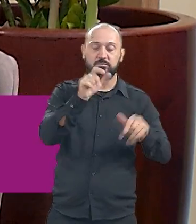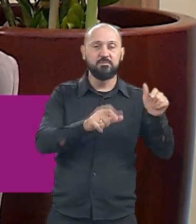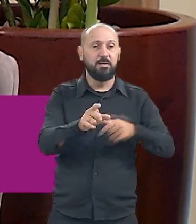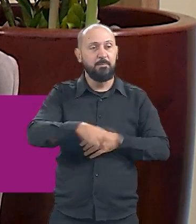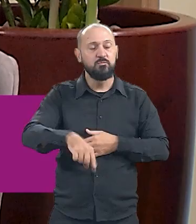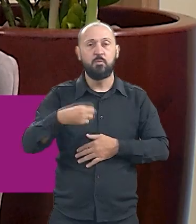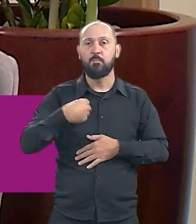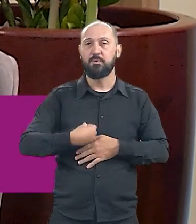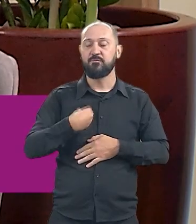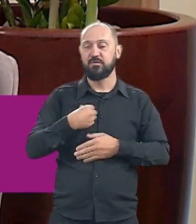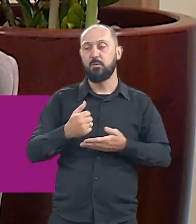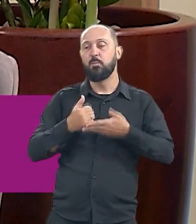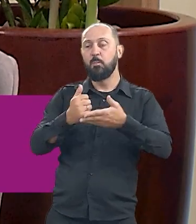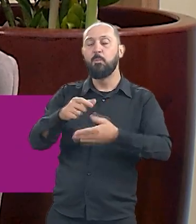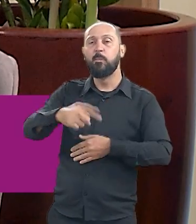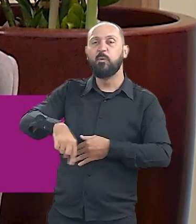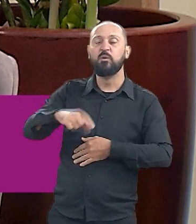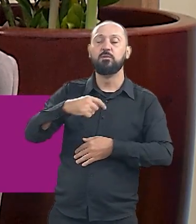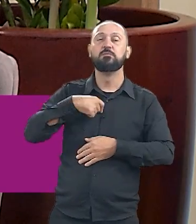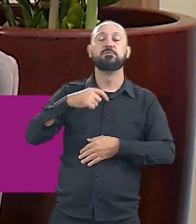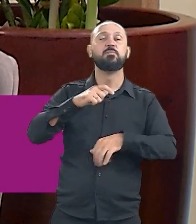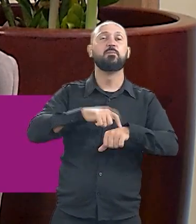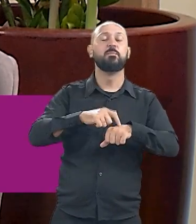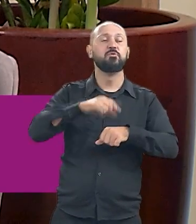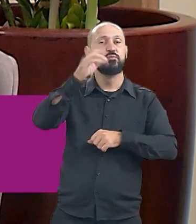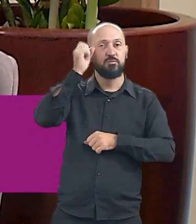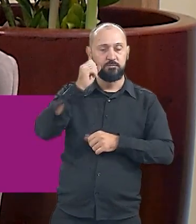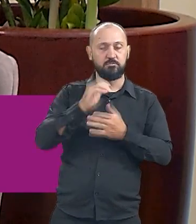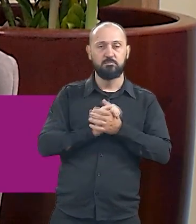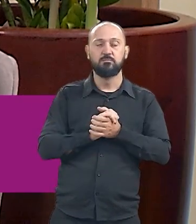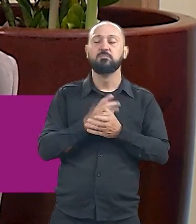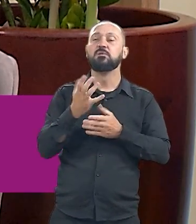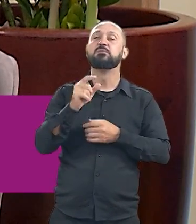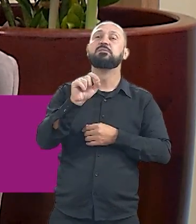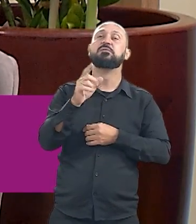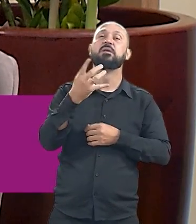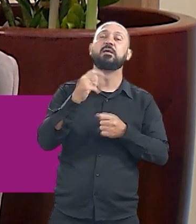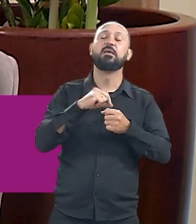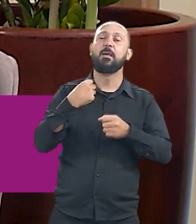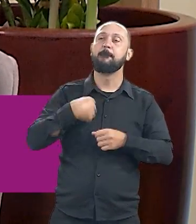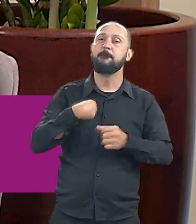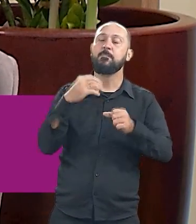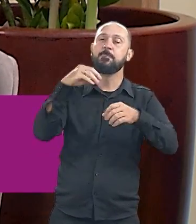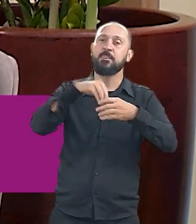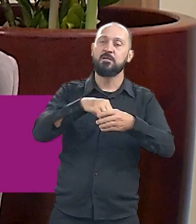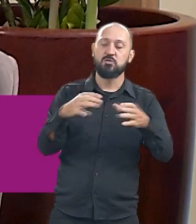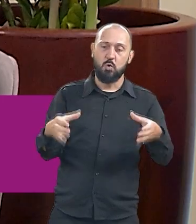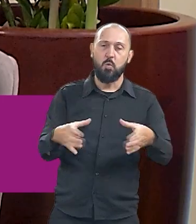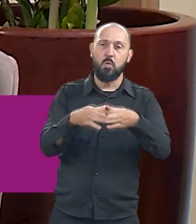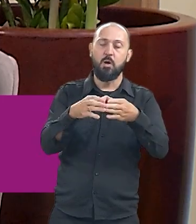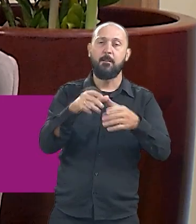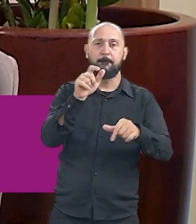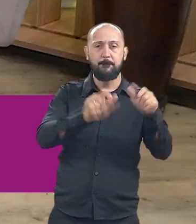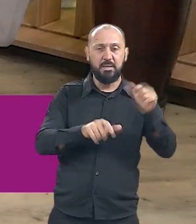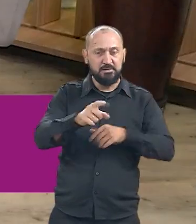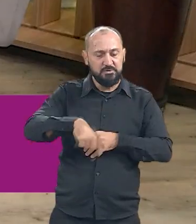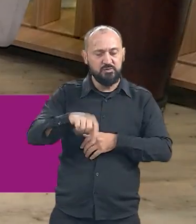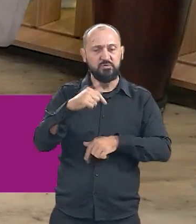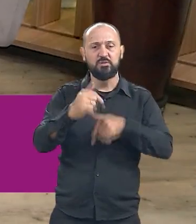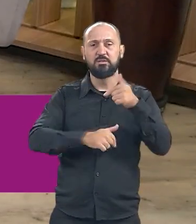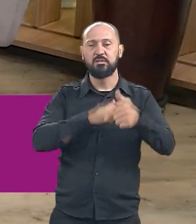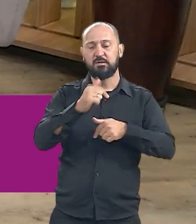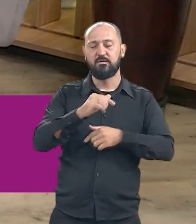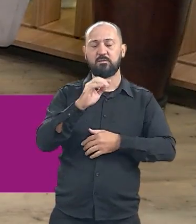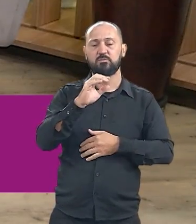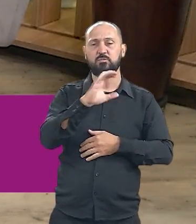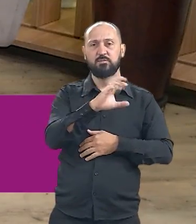questão da escutativa? O que você gostaria de prezar nesse grupo de pessoas que trabalham no CVV? É a pessoa